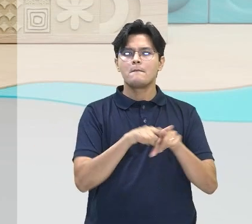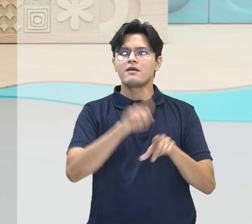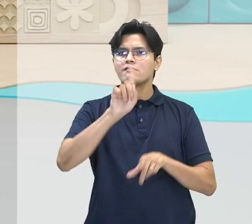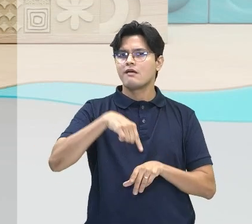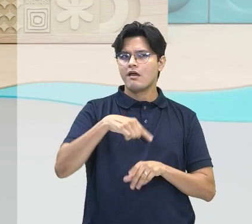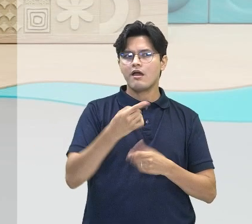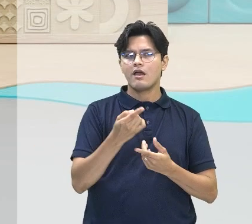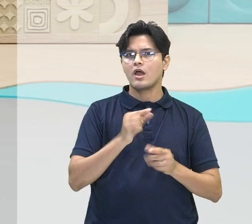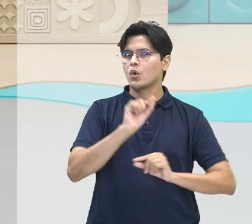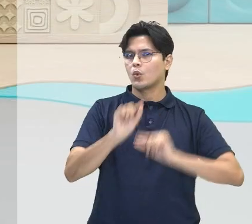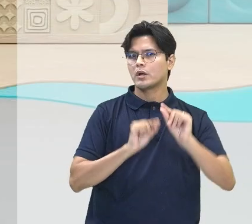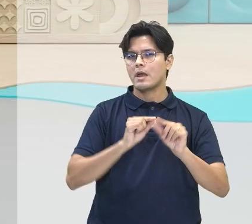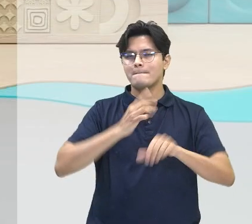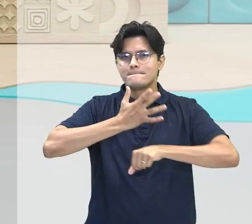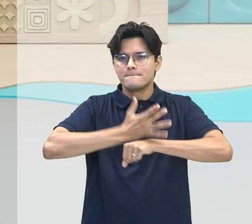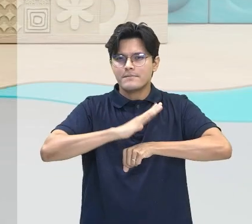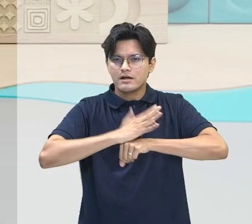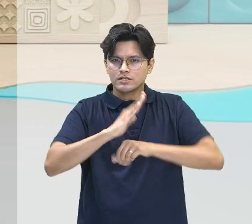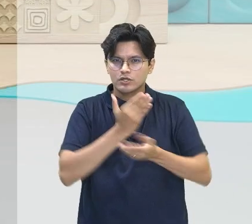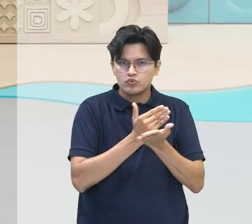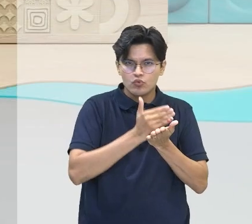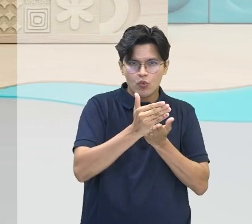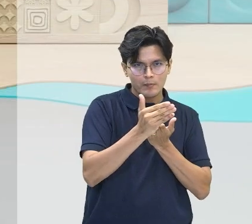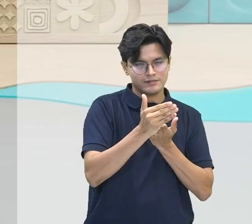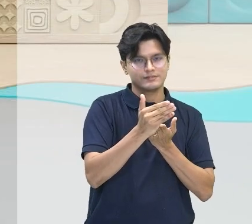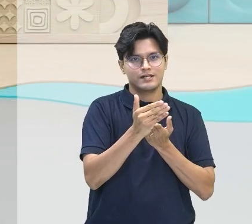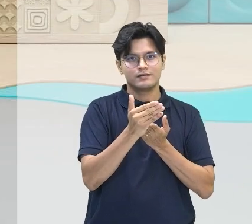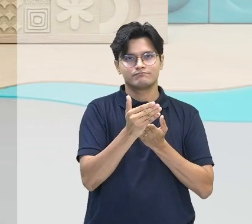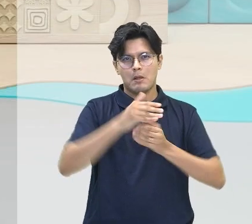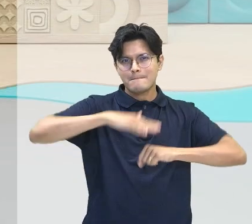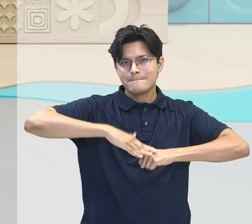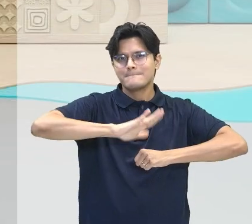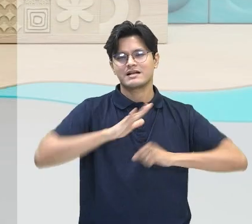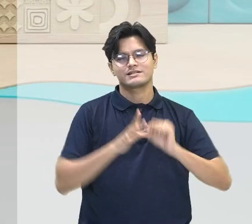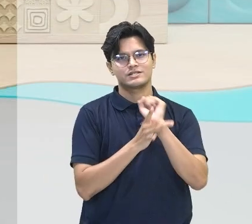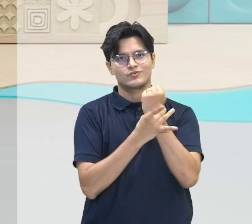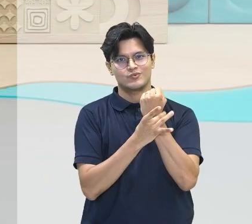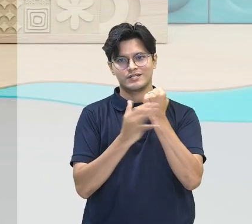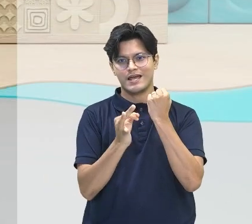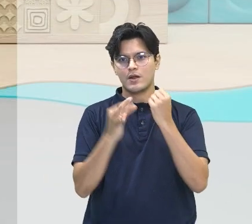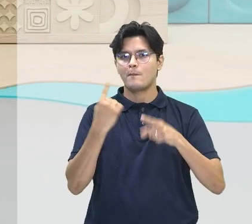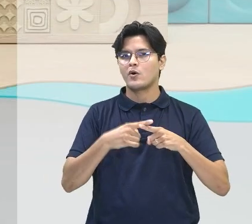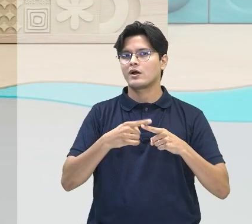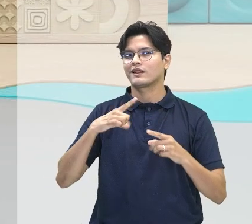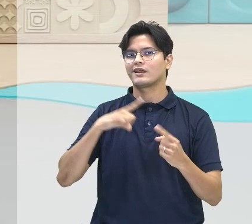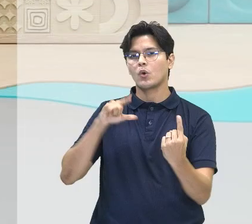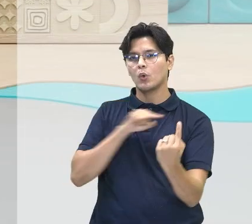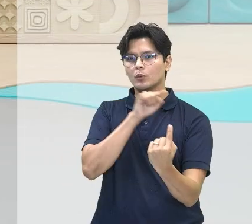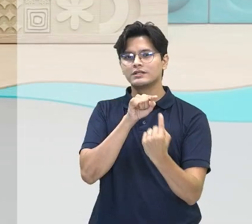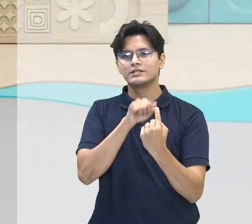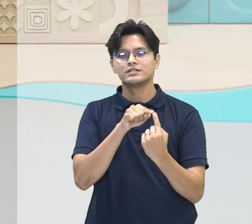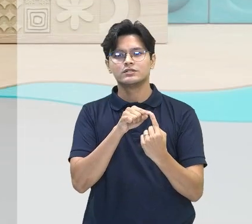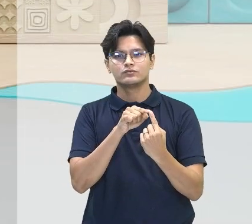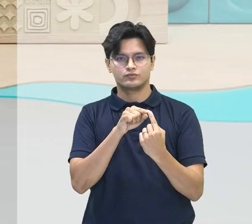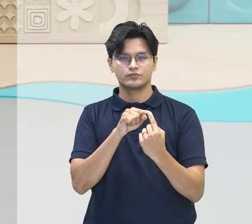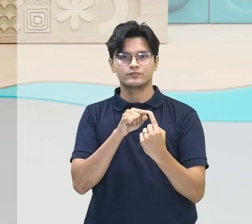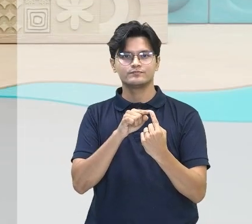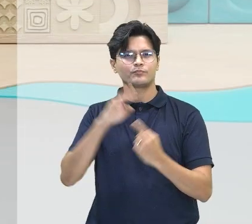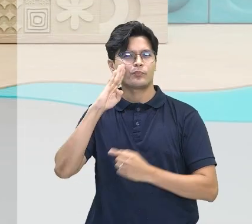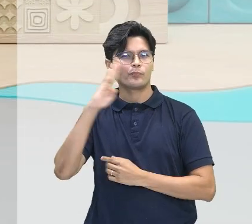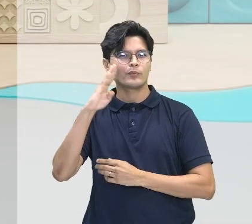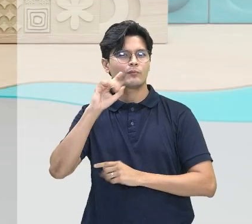com esses movimentos de uma maneira mais segura, ok? Justamente porque um dos objetivos e uma das regras